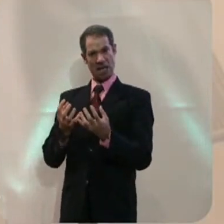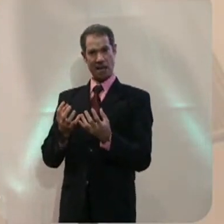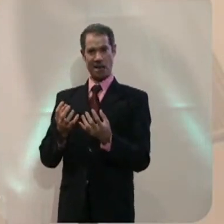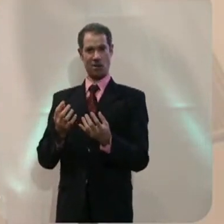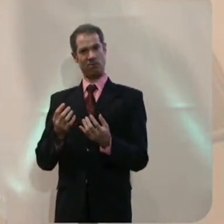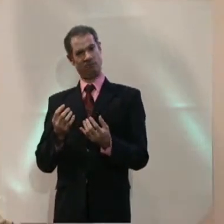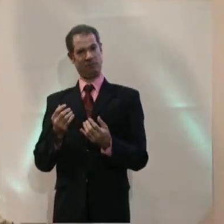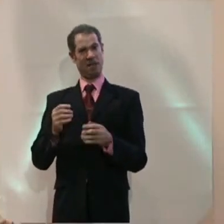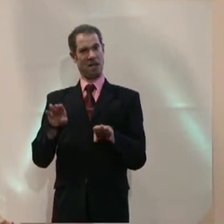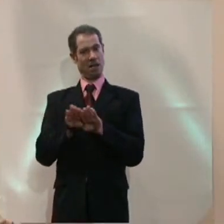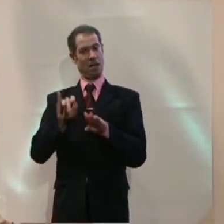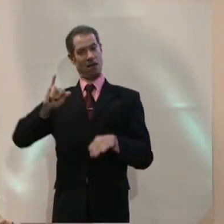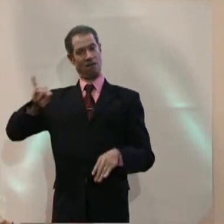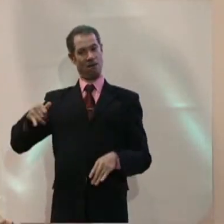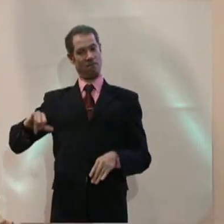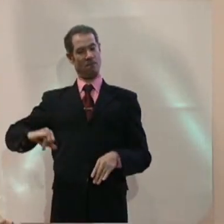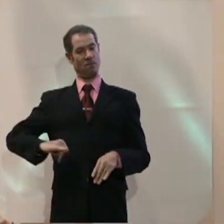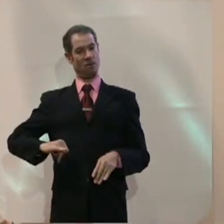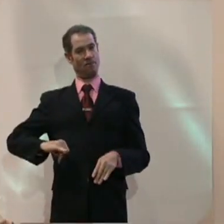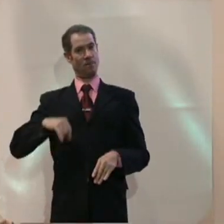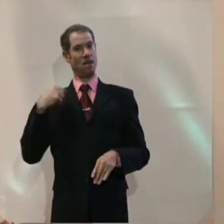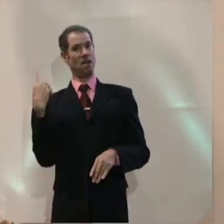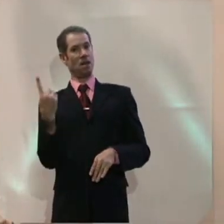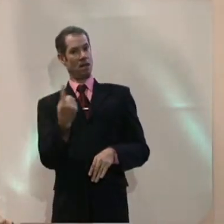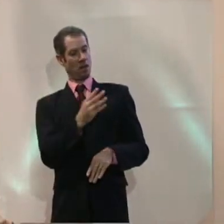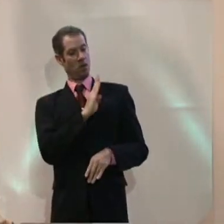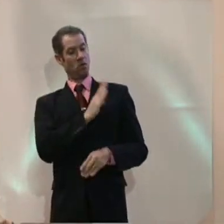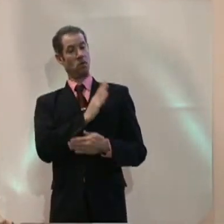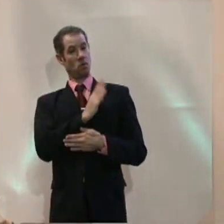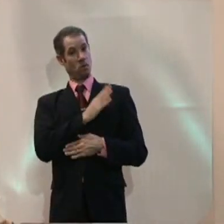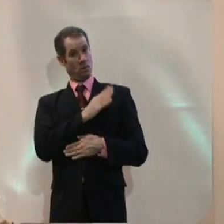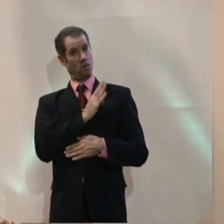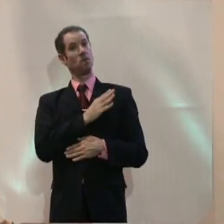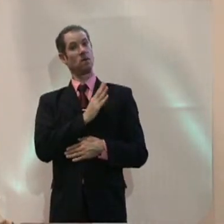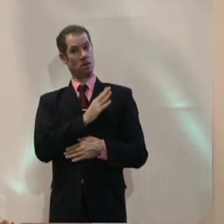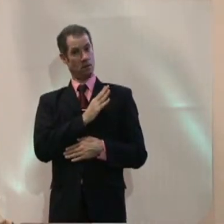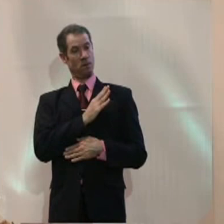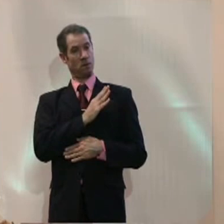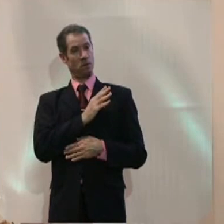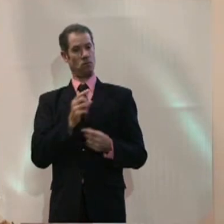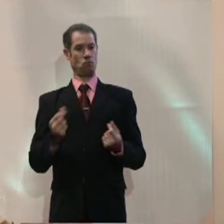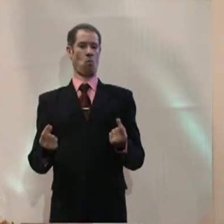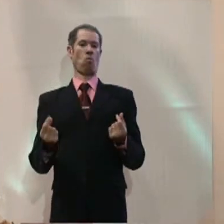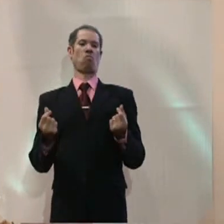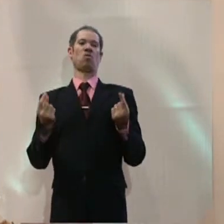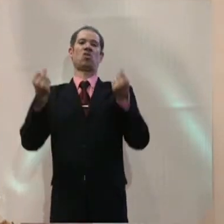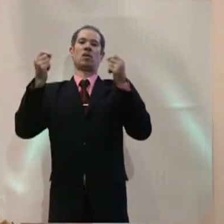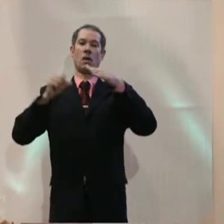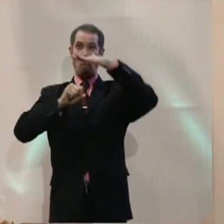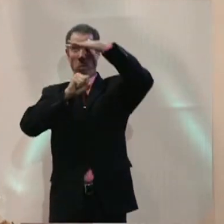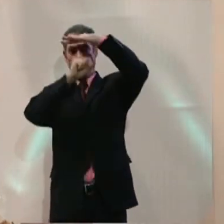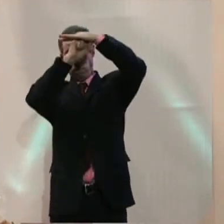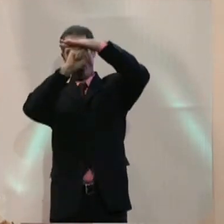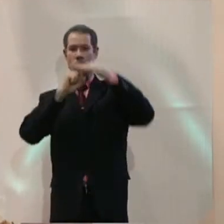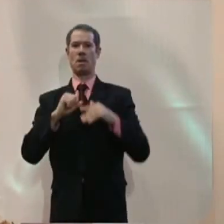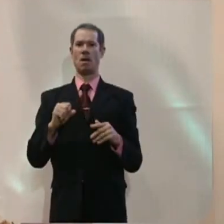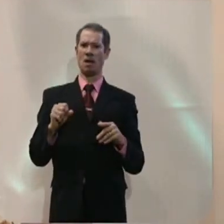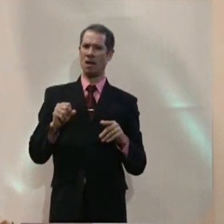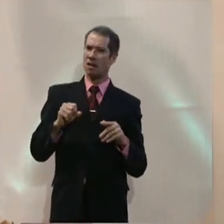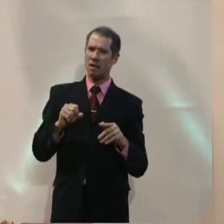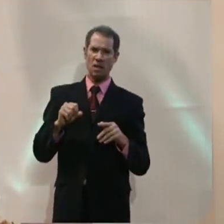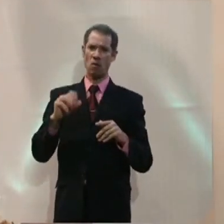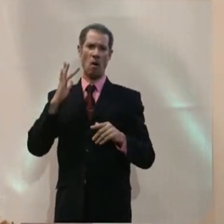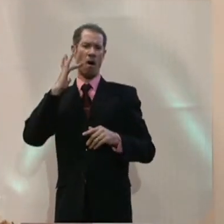jogos disso. Mas se o nosso coração, tá, o dinheiro, a abundância, não